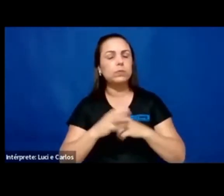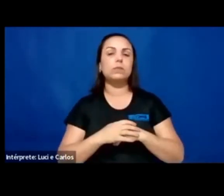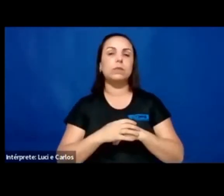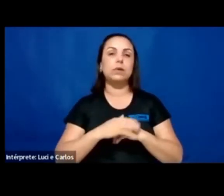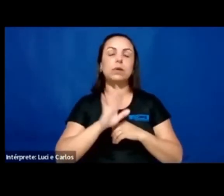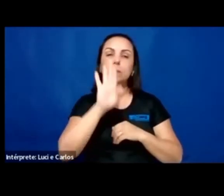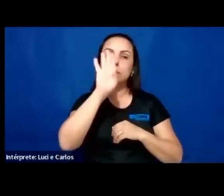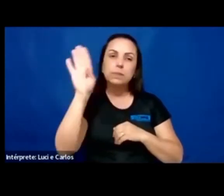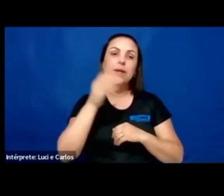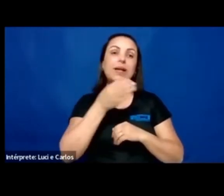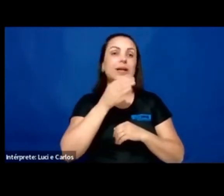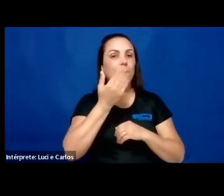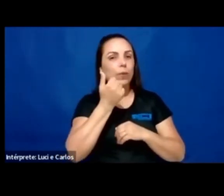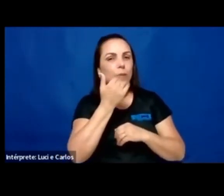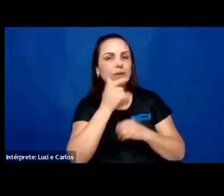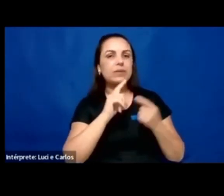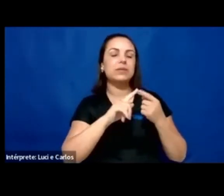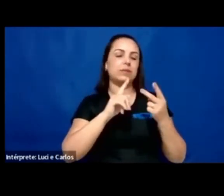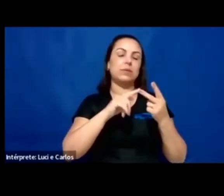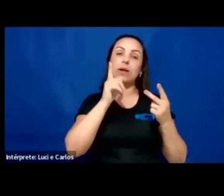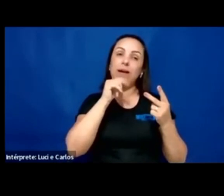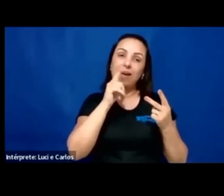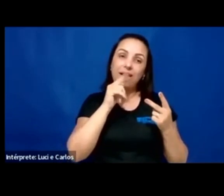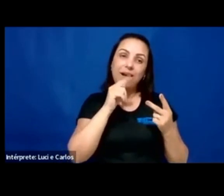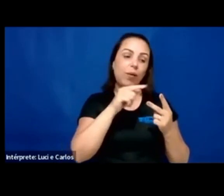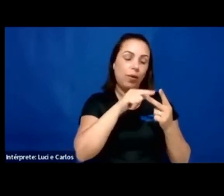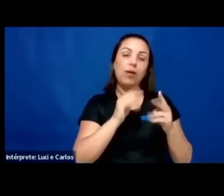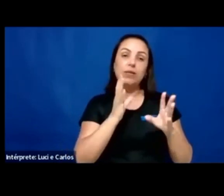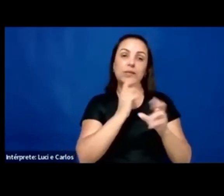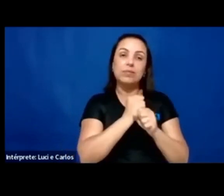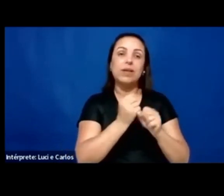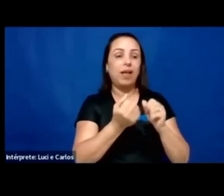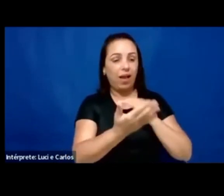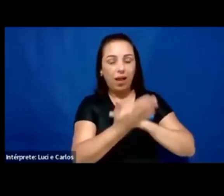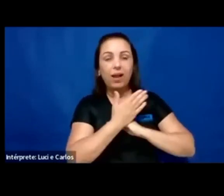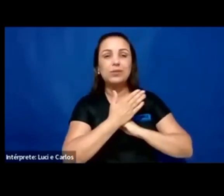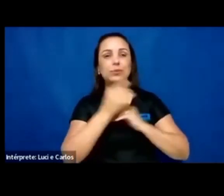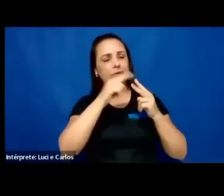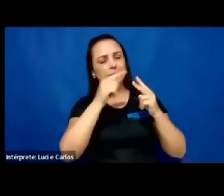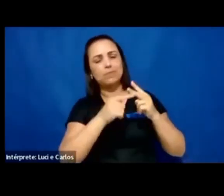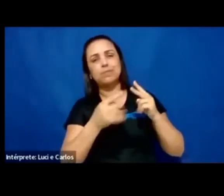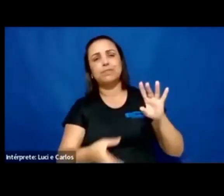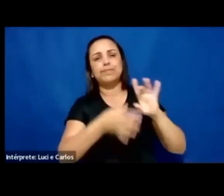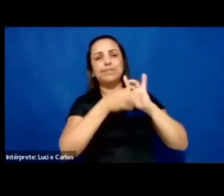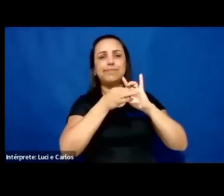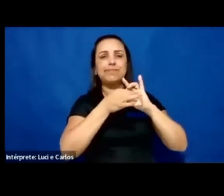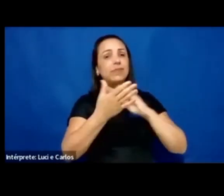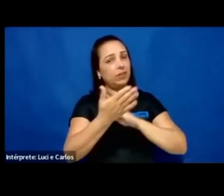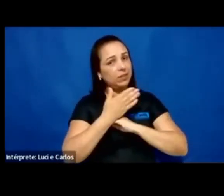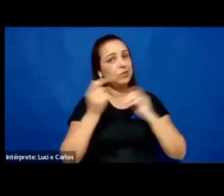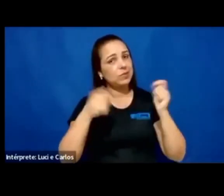e a água que a gente bebe, é a melhor parte para a gente poder tratar. A gente prevenir e até tratar uma